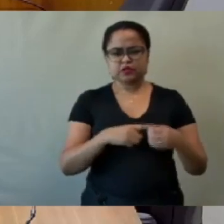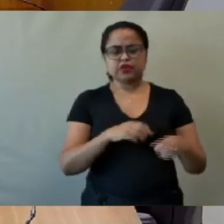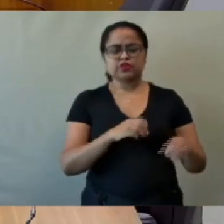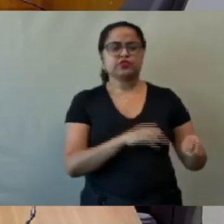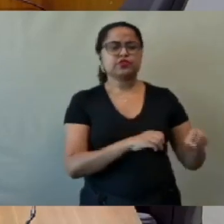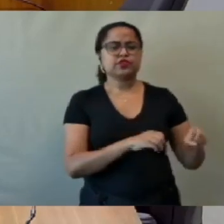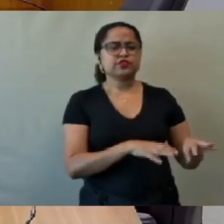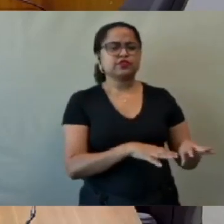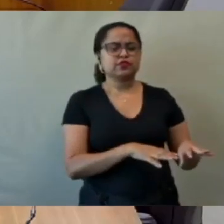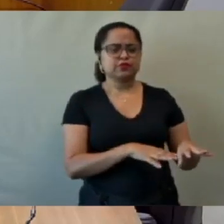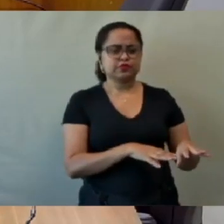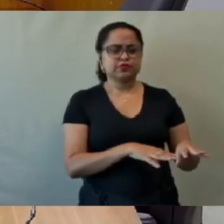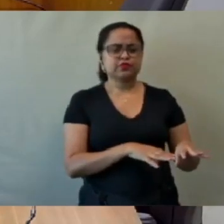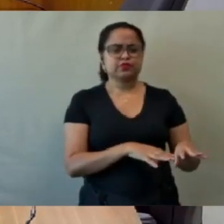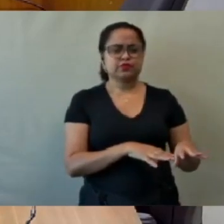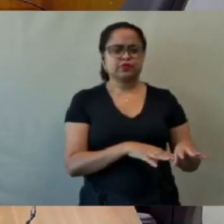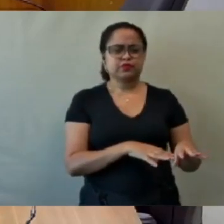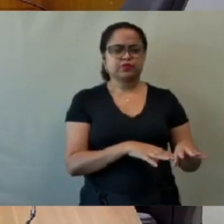Entendi.